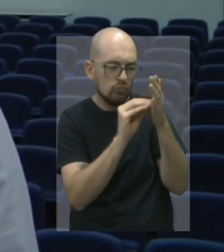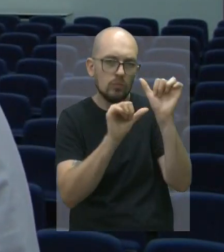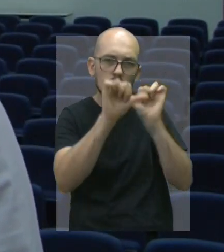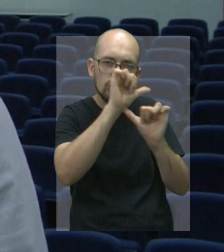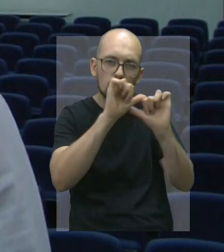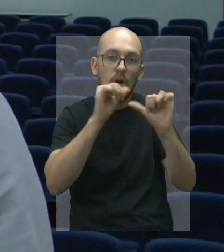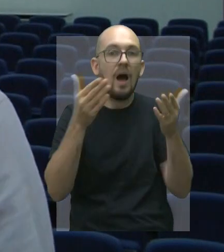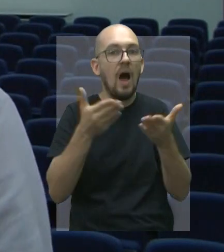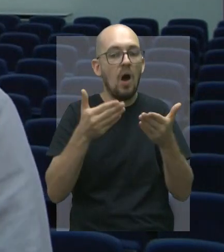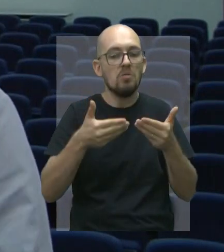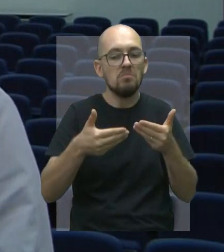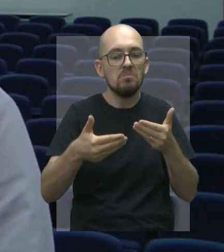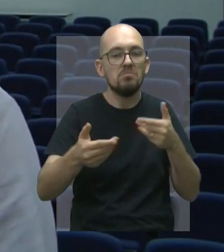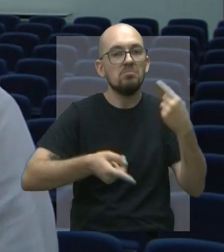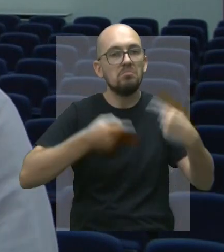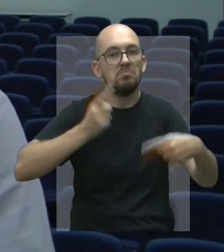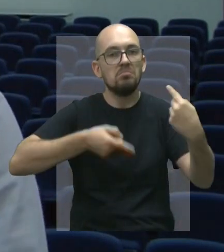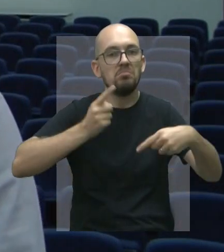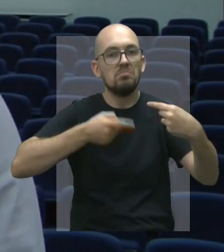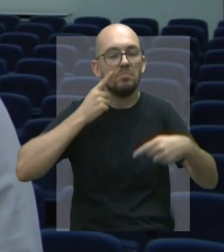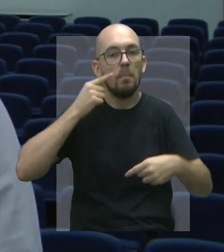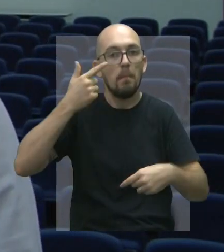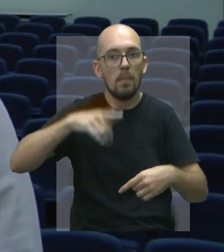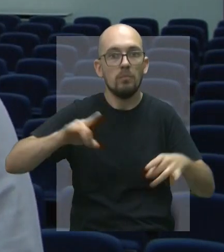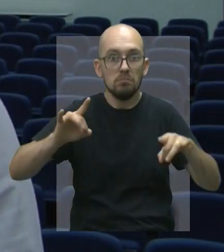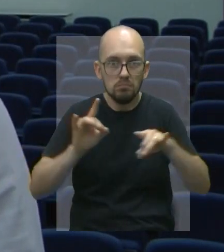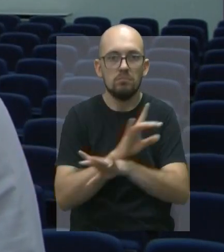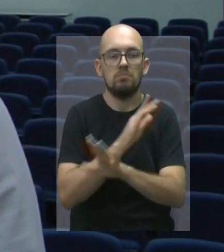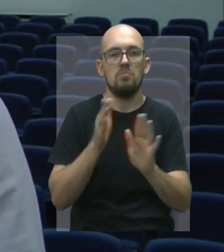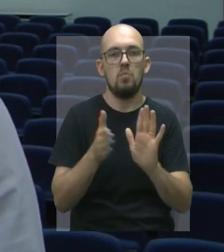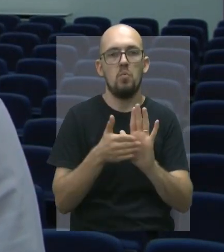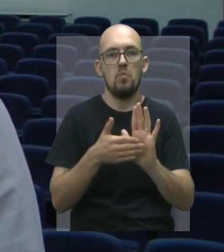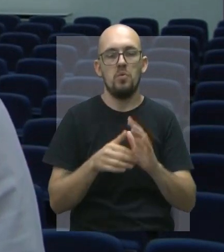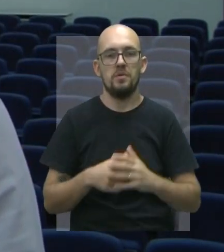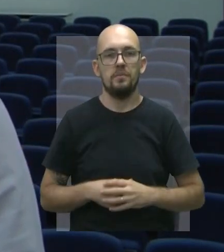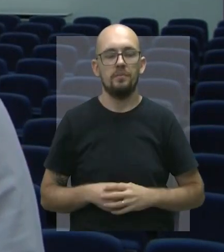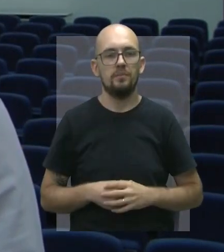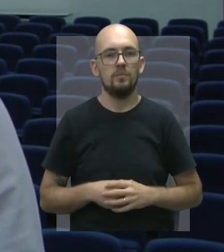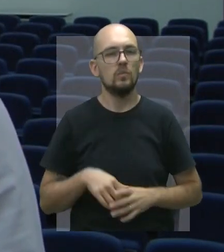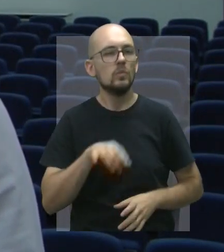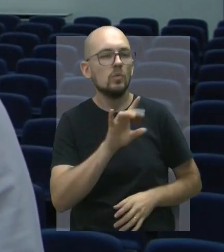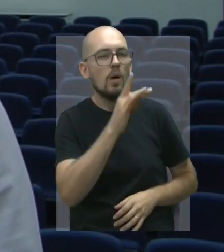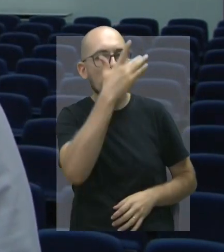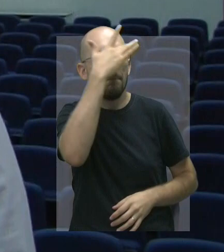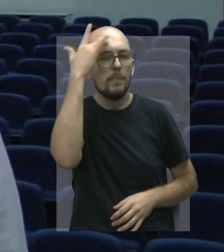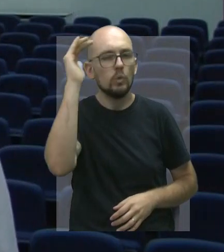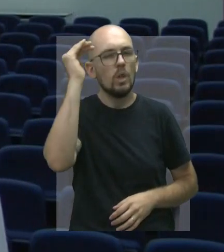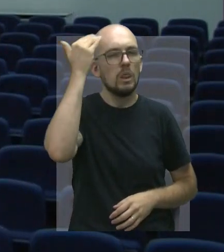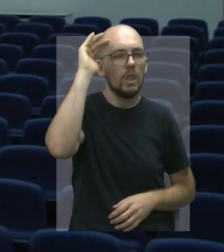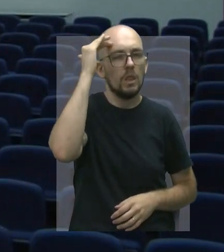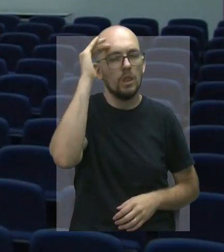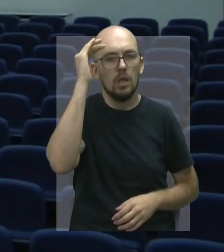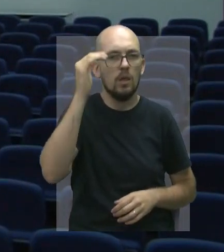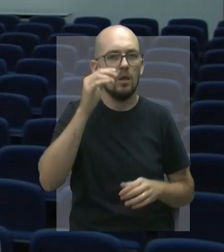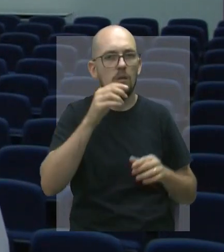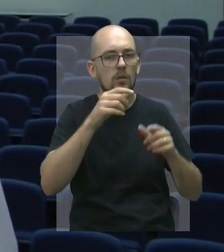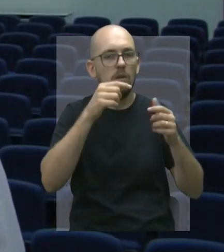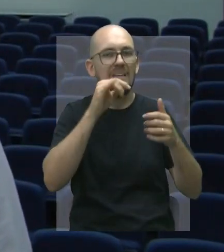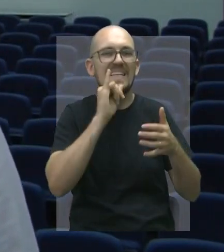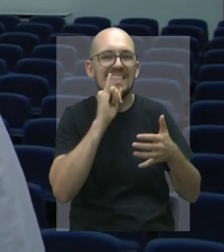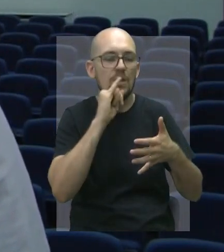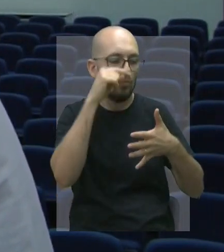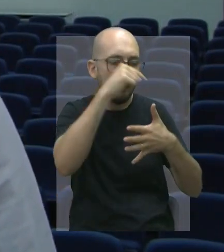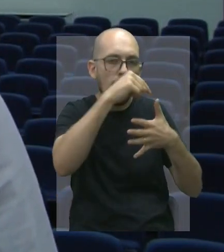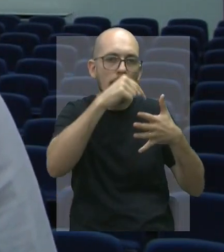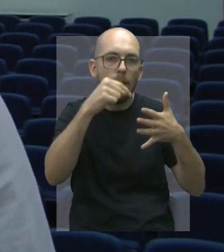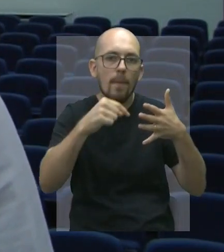nas próximas audiências, a gente já traz fechada essa proposta. Para as pessoas terem uma ideia e se localizarem, para a gente falar as principais vias que